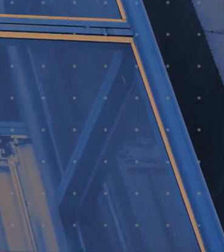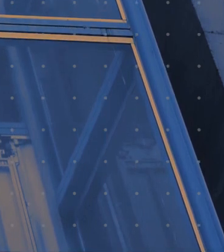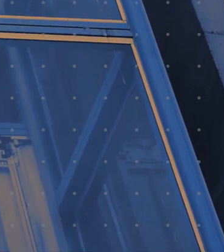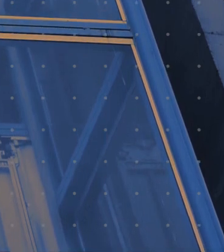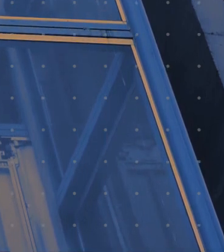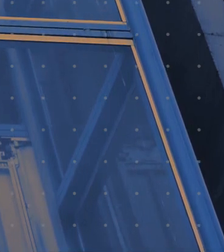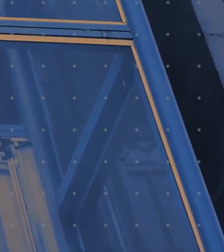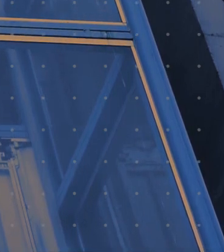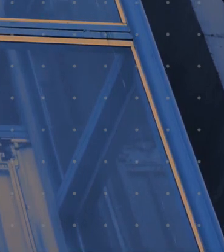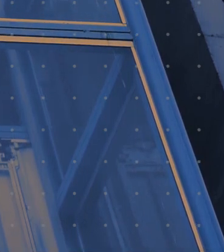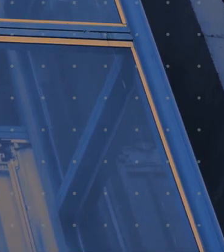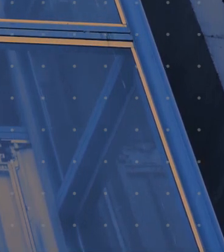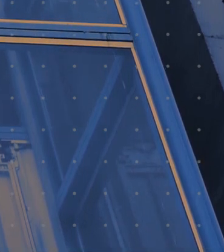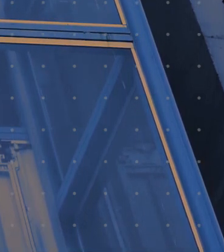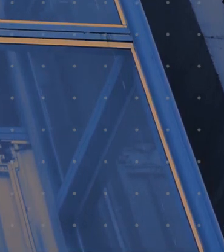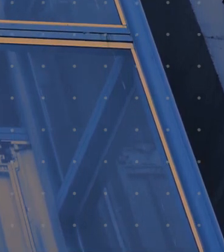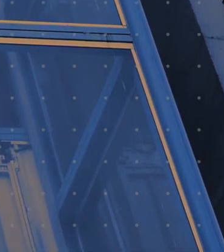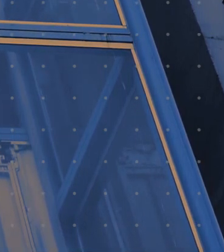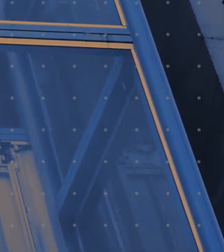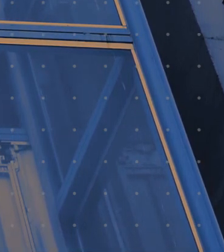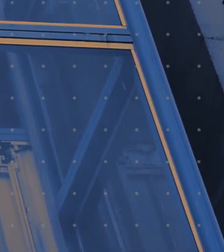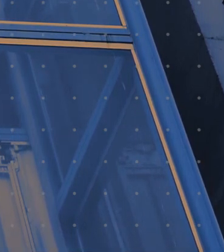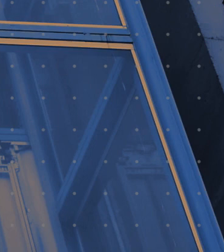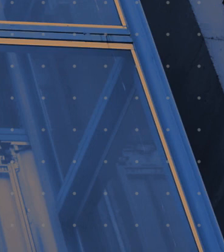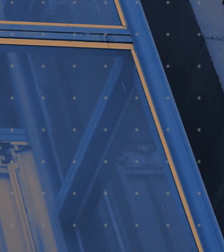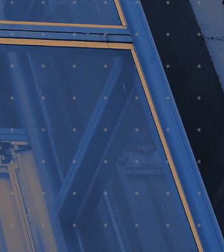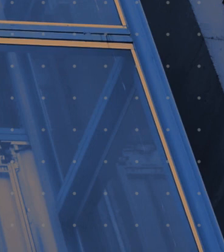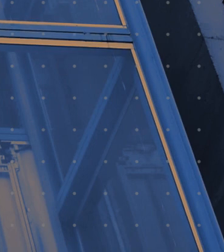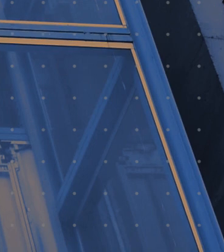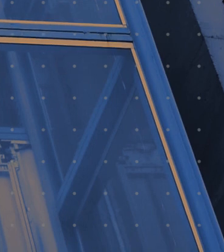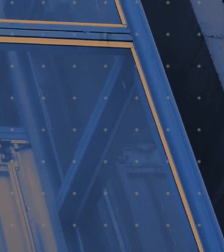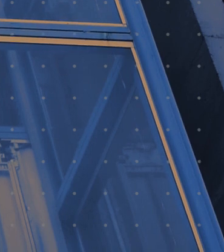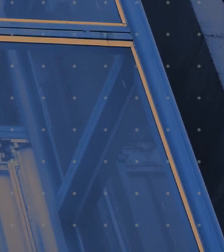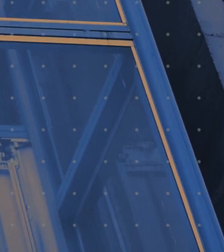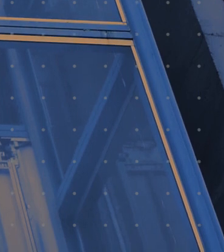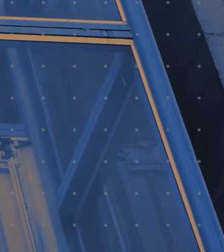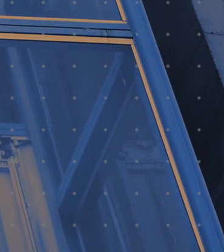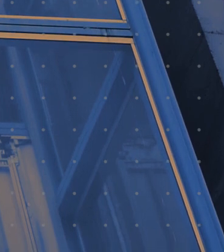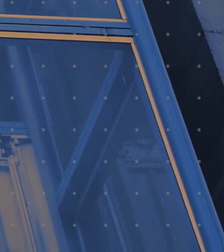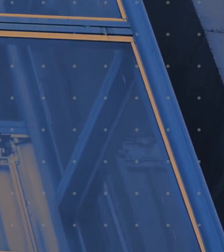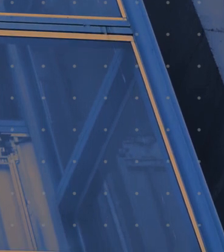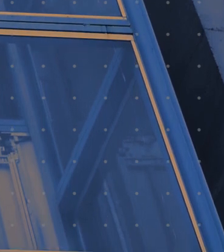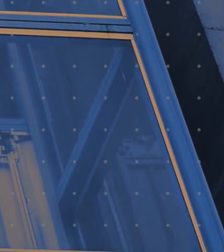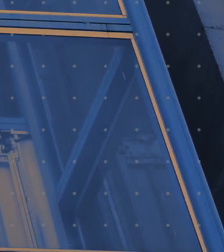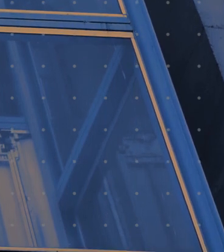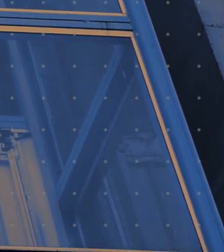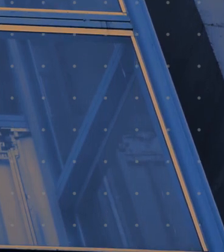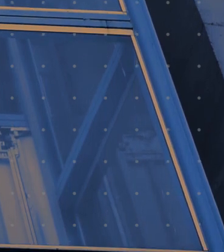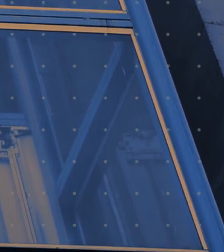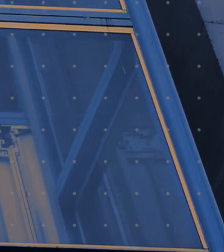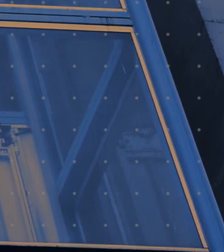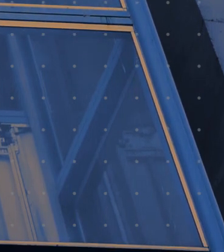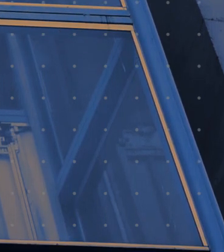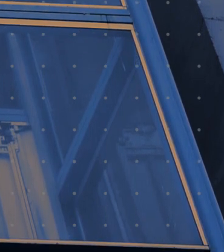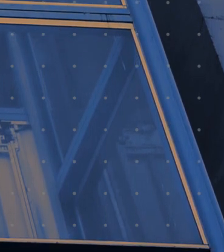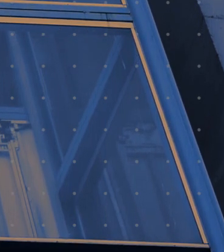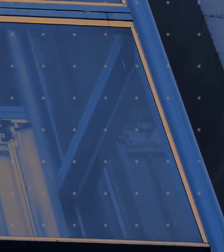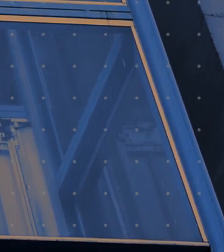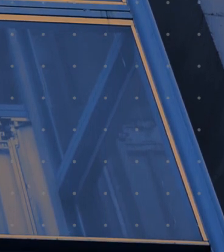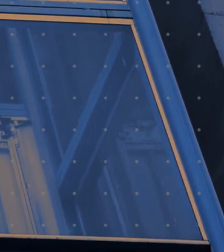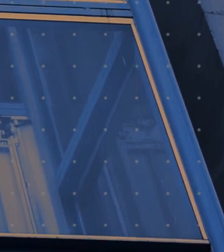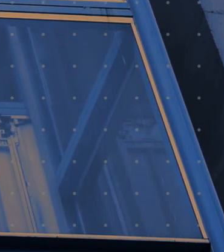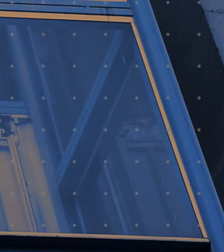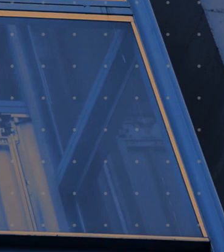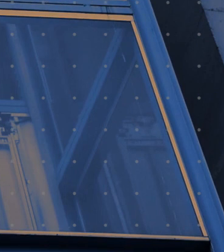ajudante adesivador, ajudante de arquitetura, ajudante de comércio, ajudante de pedreiro, ajudante